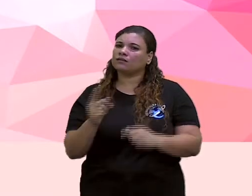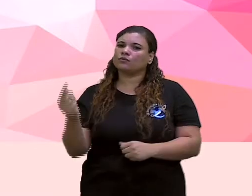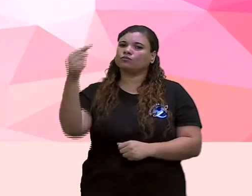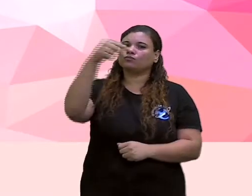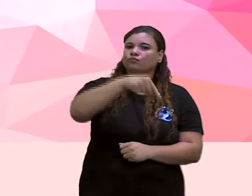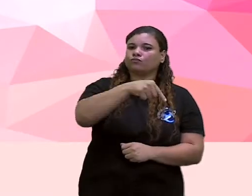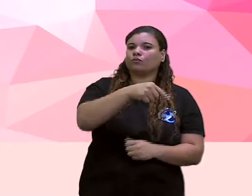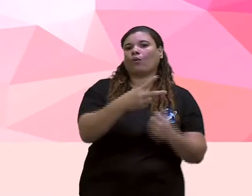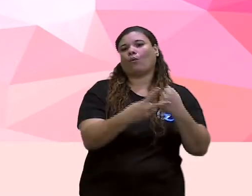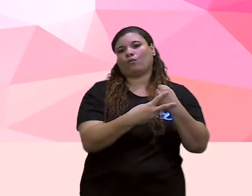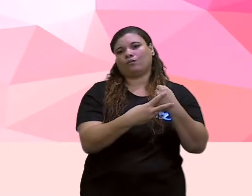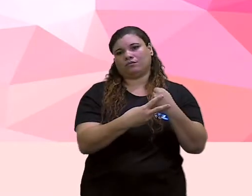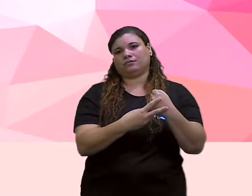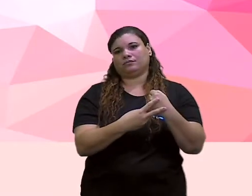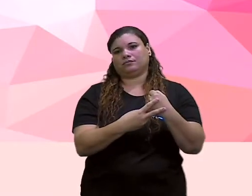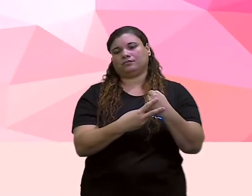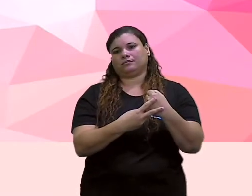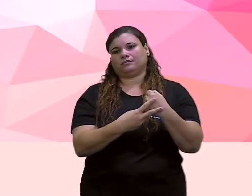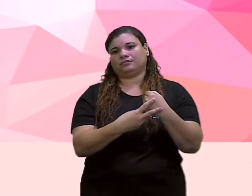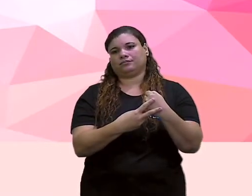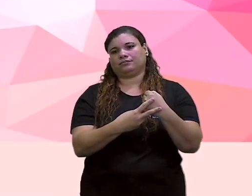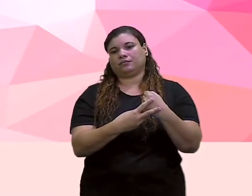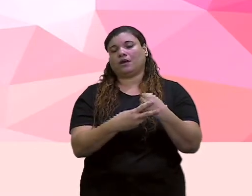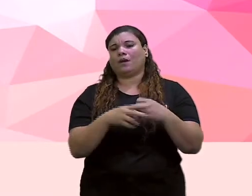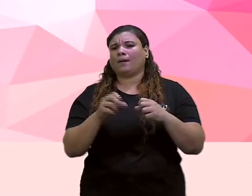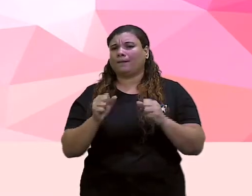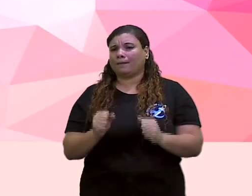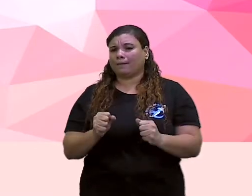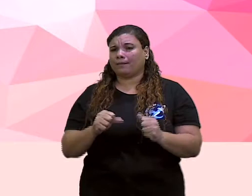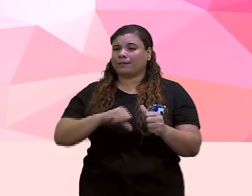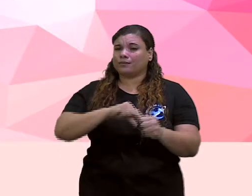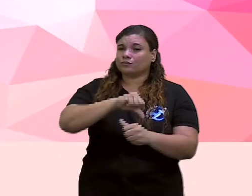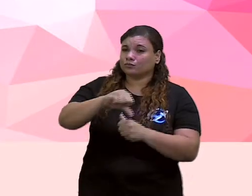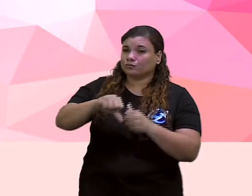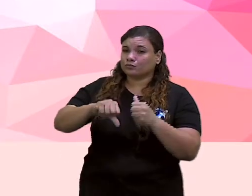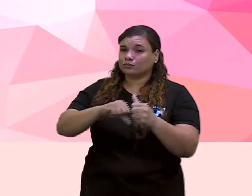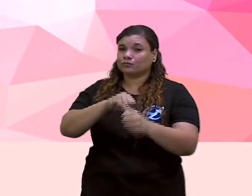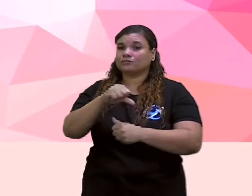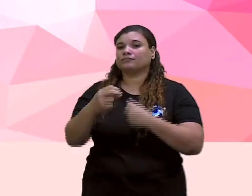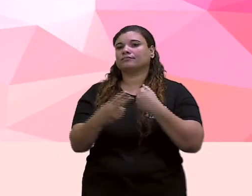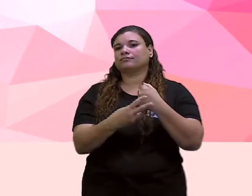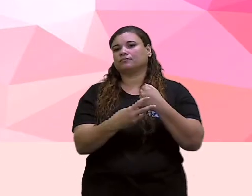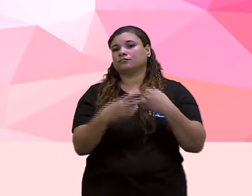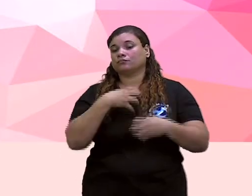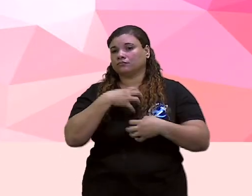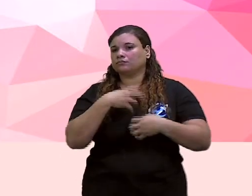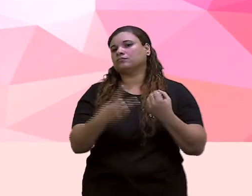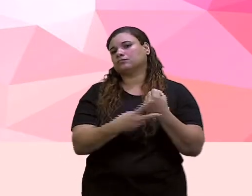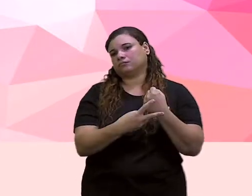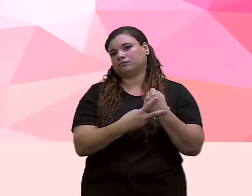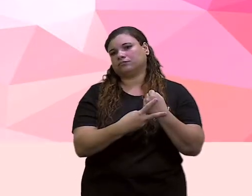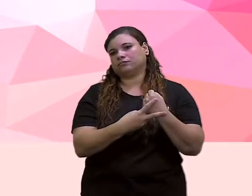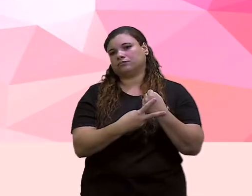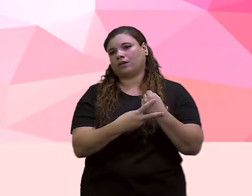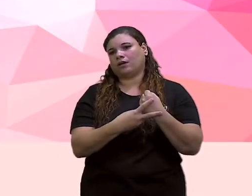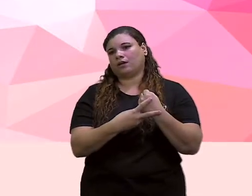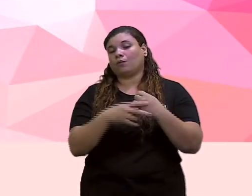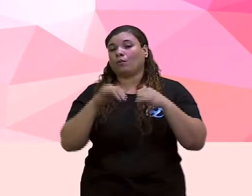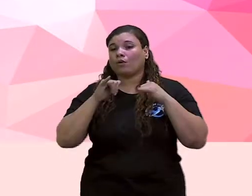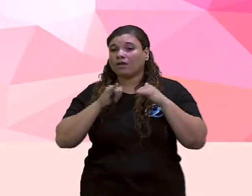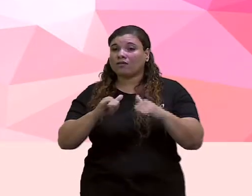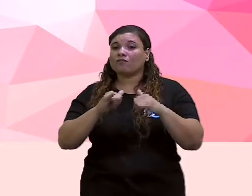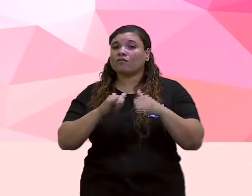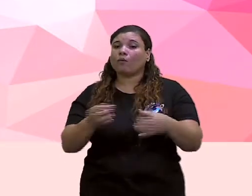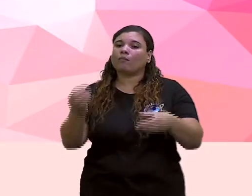com adjetivo ou advérbio. Eles modificam o sentido do verbo, dando essa informação aí, né, da